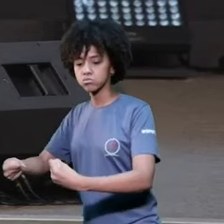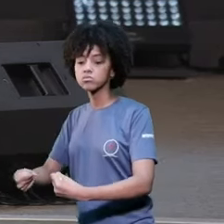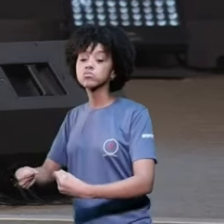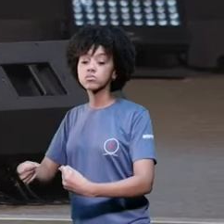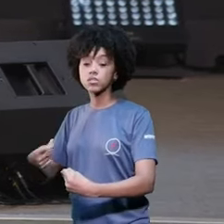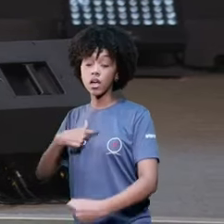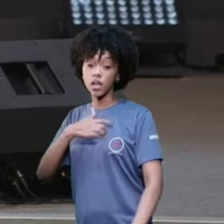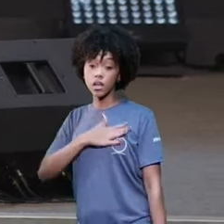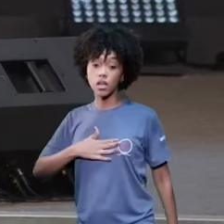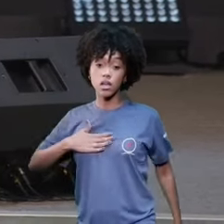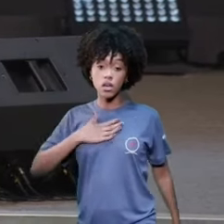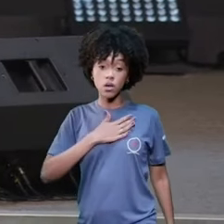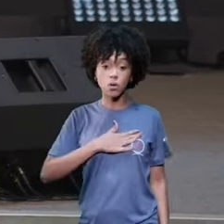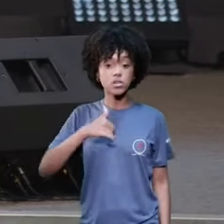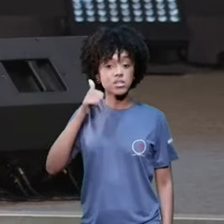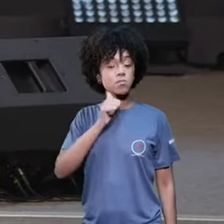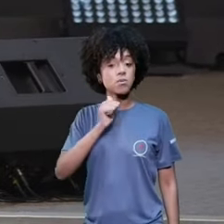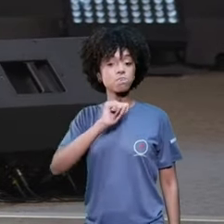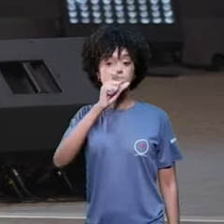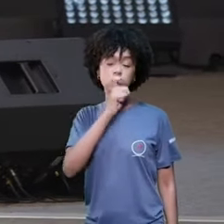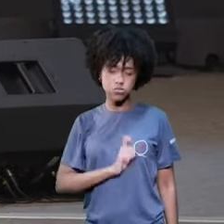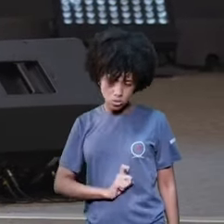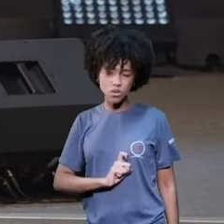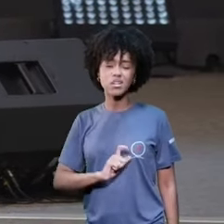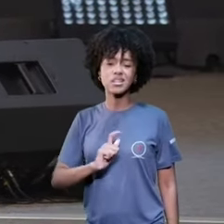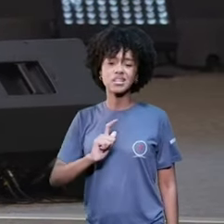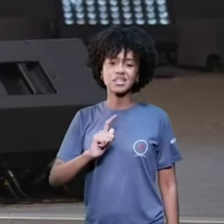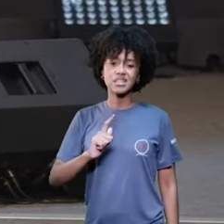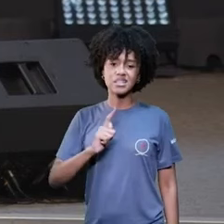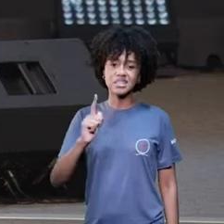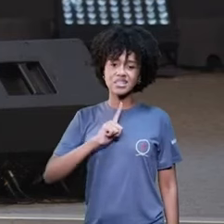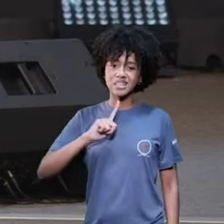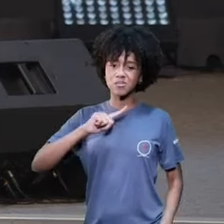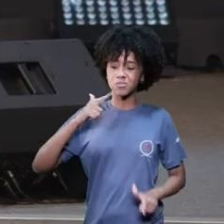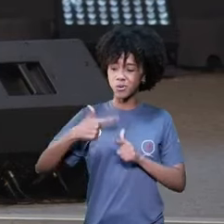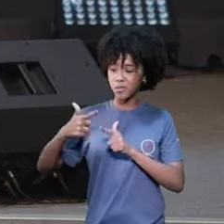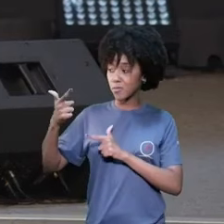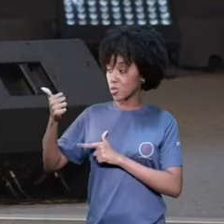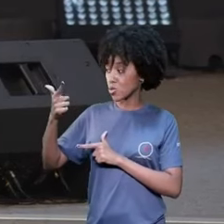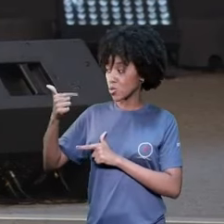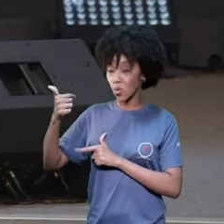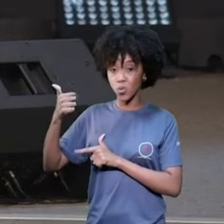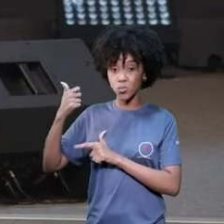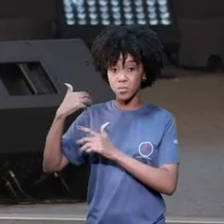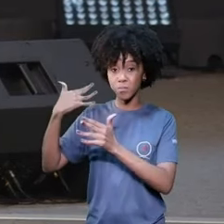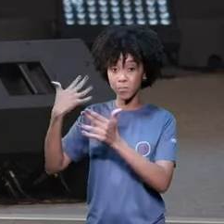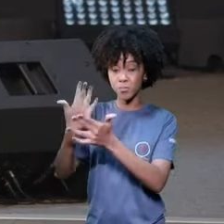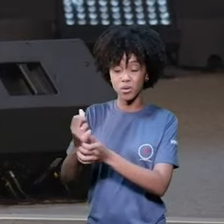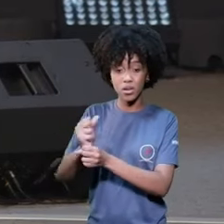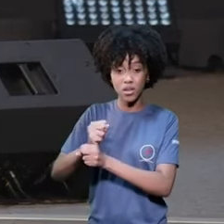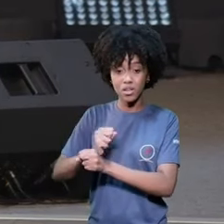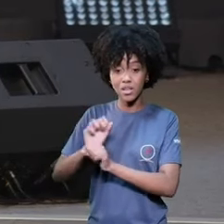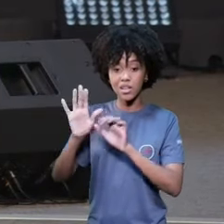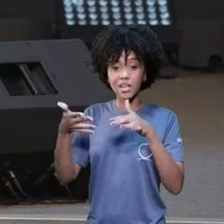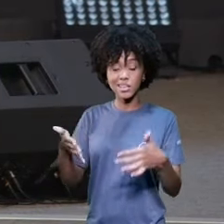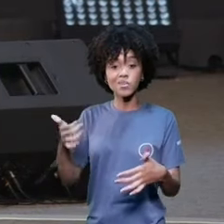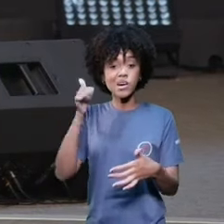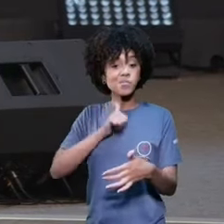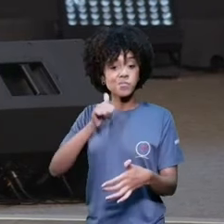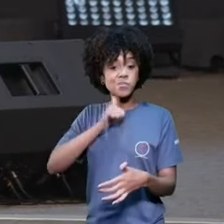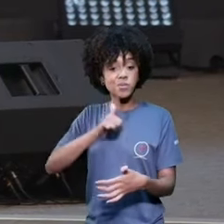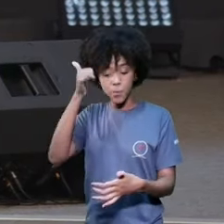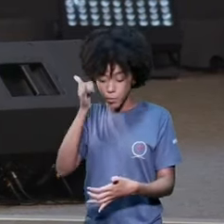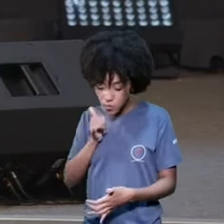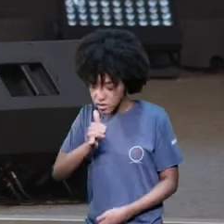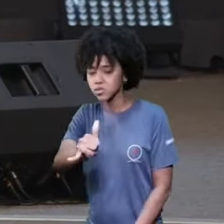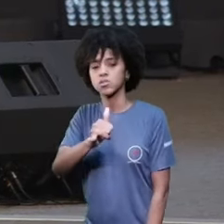Eu gosto daquela mulher do fluxo de sangue. Uma mulher que tem um problema há 12 anos. ouviu falar de Jesus, e o que ela fez? Ela começou a profetizar. Não veio o